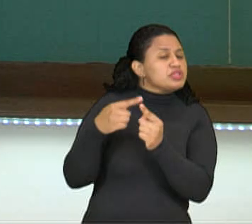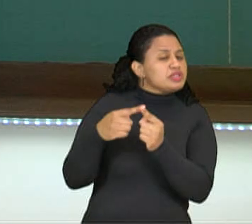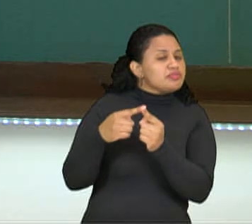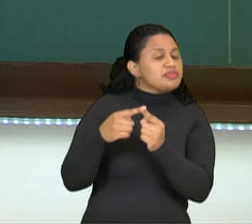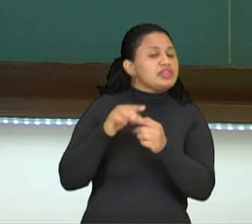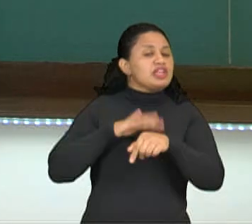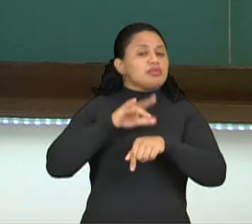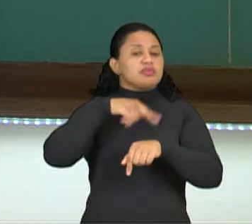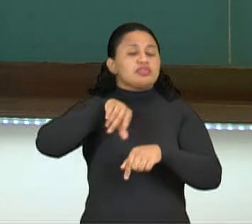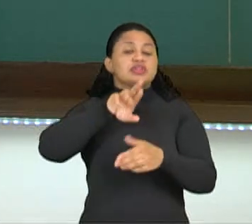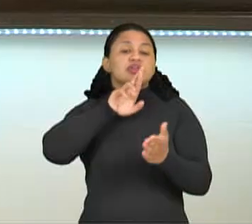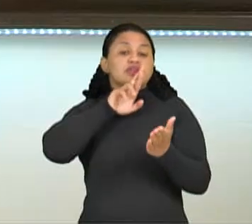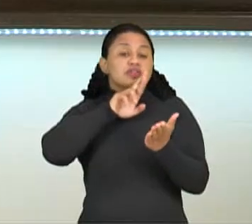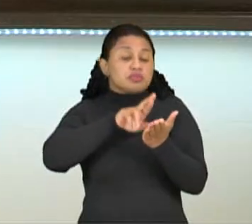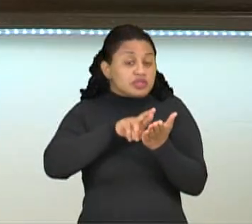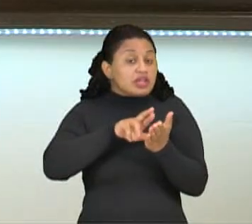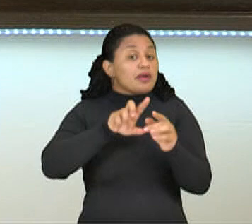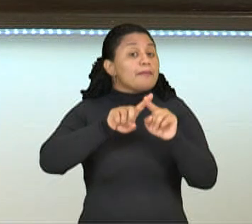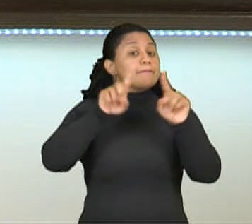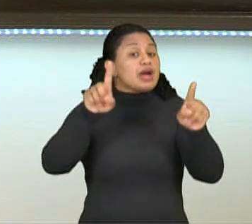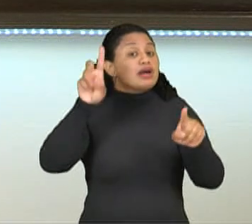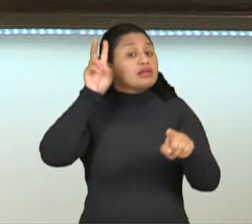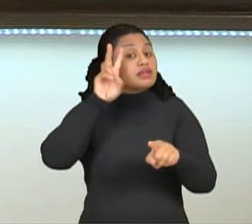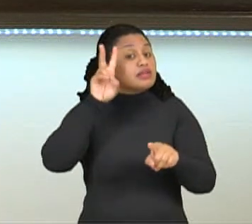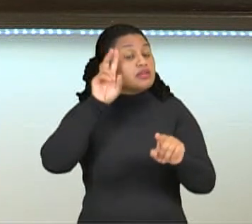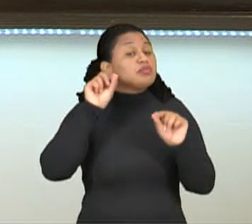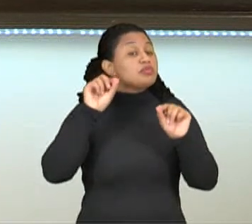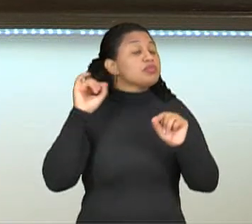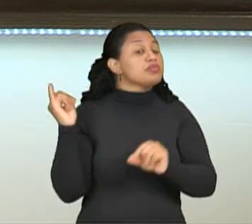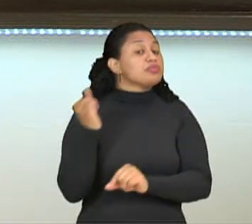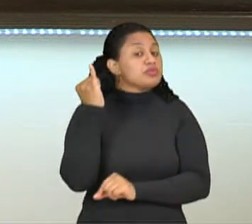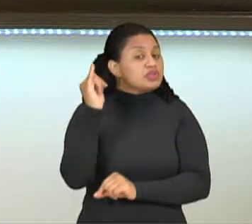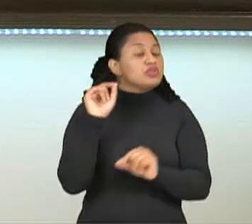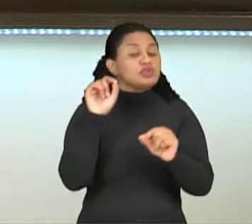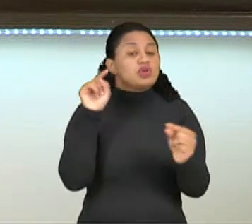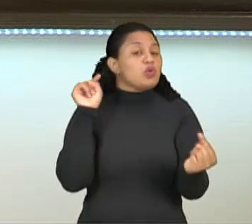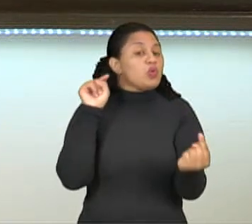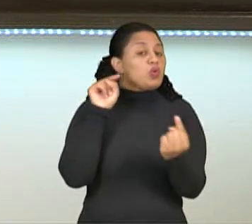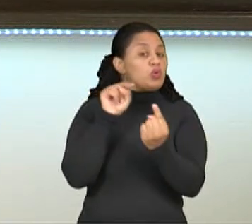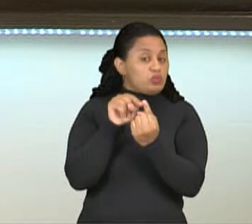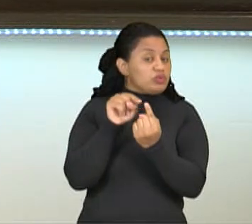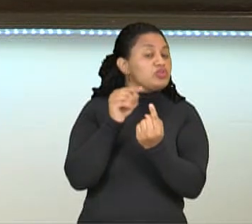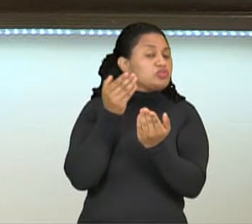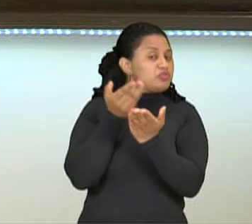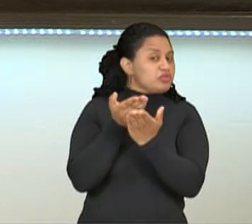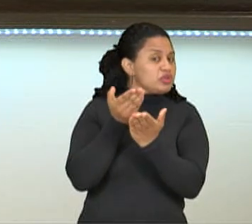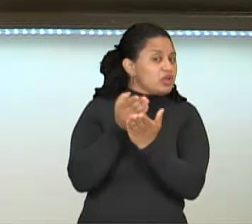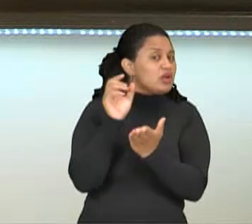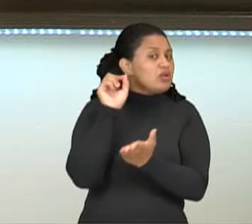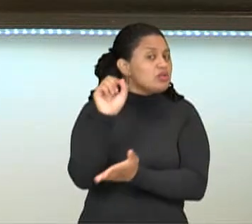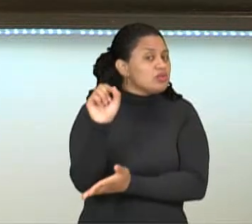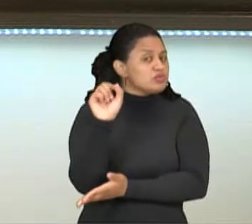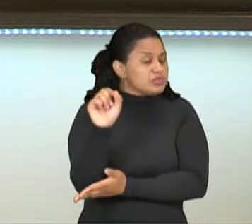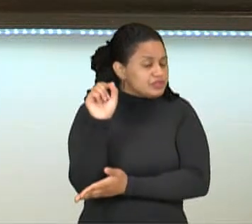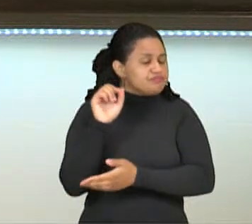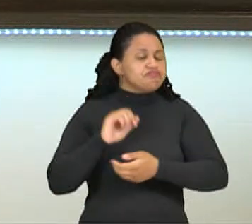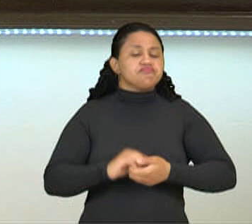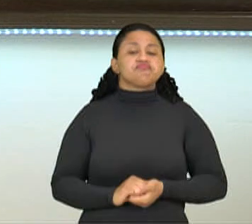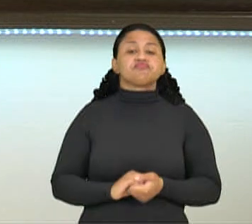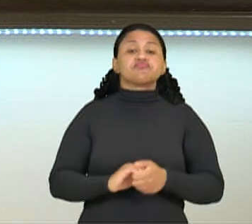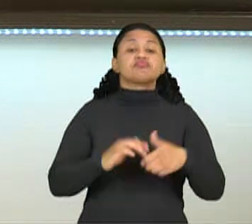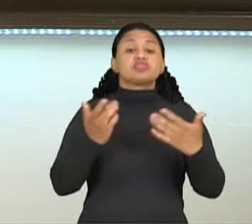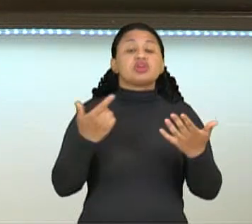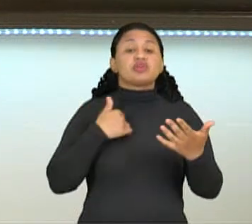tempinho para você, só que lembre-se do nosso objetivo lá da nossa aula, que dizia que